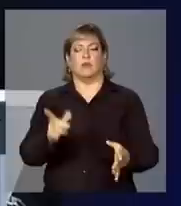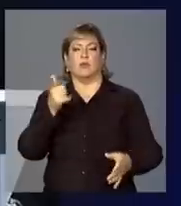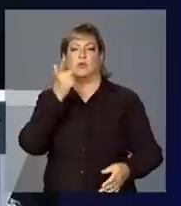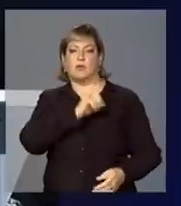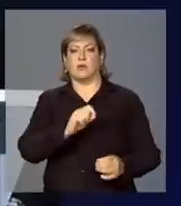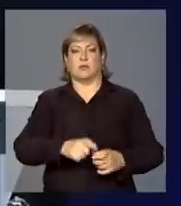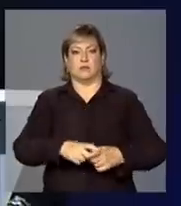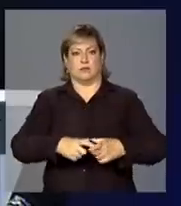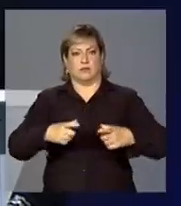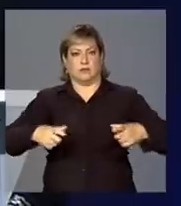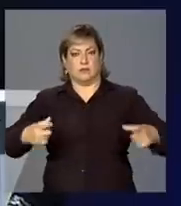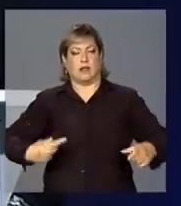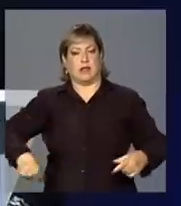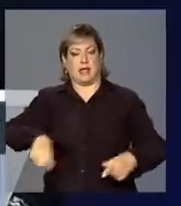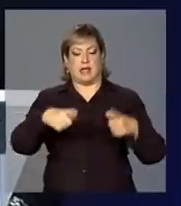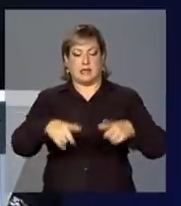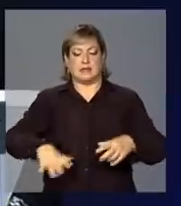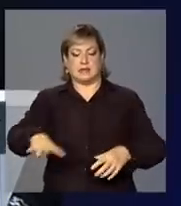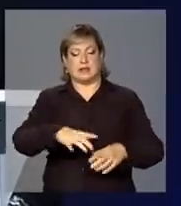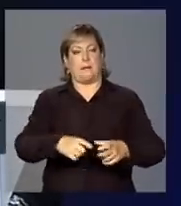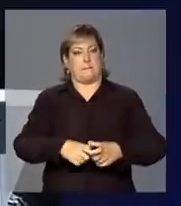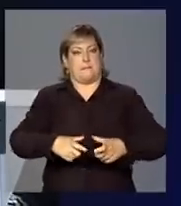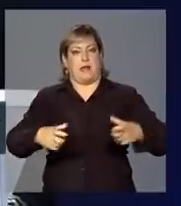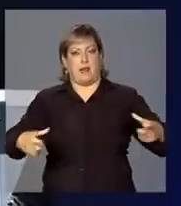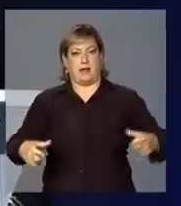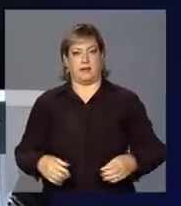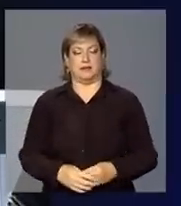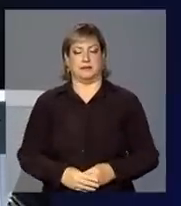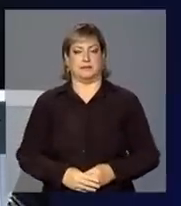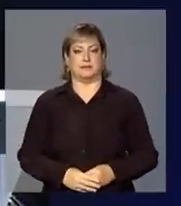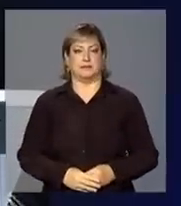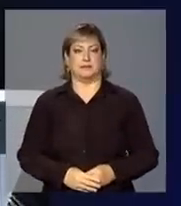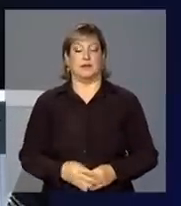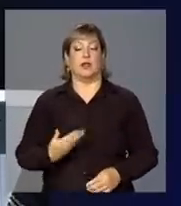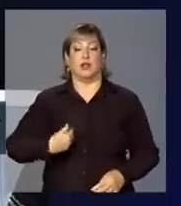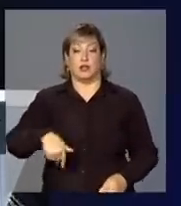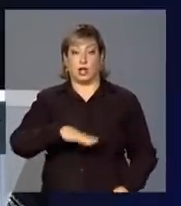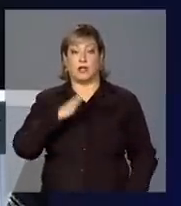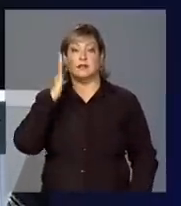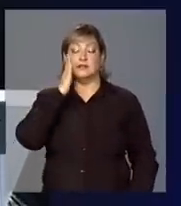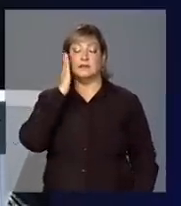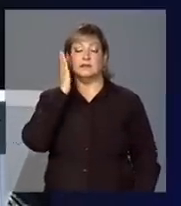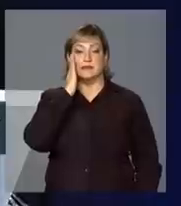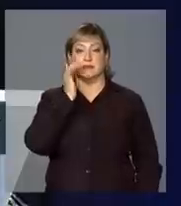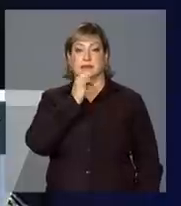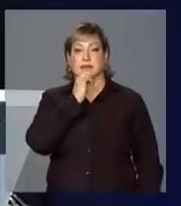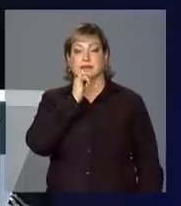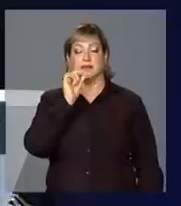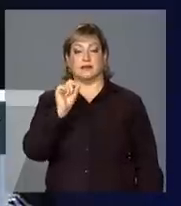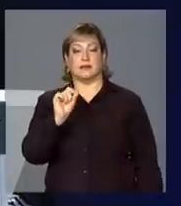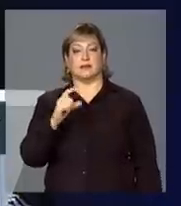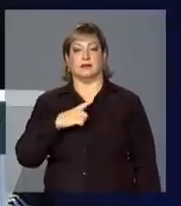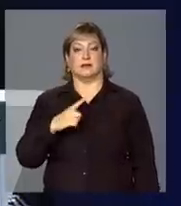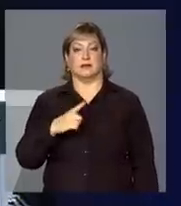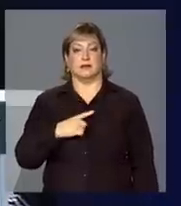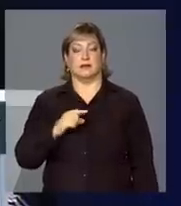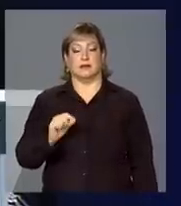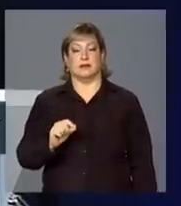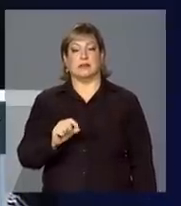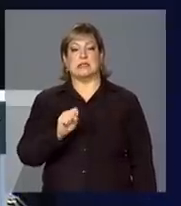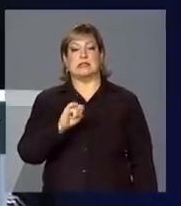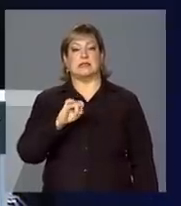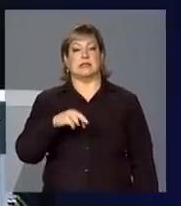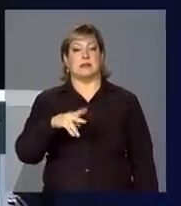procurar ampliar esses espaços. Nós sabemos, por exemplo, o efeito do Simples